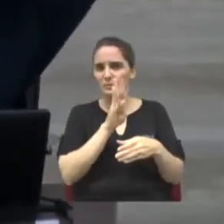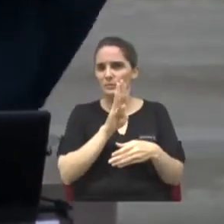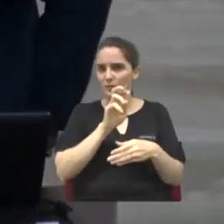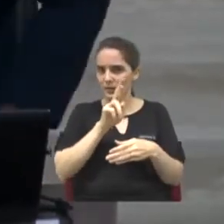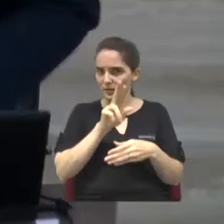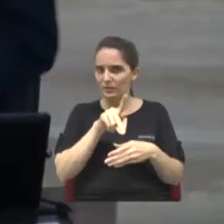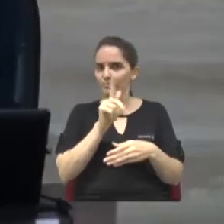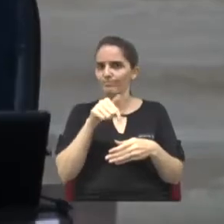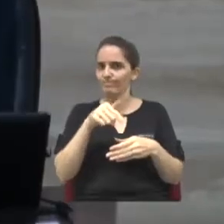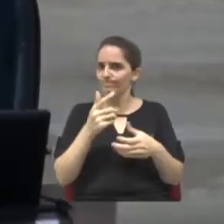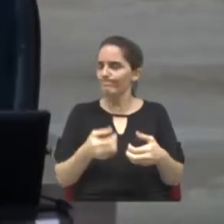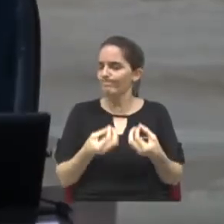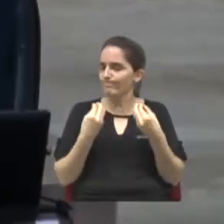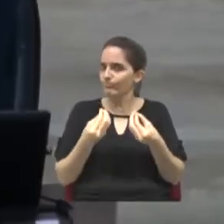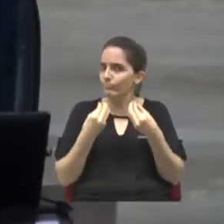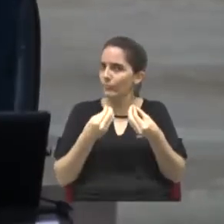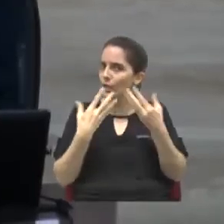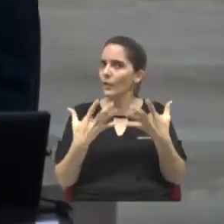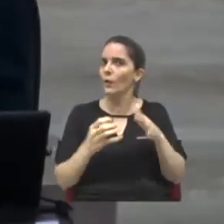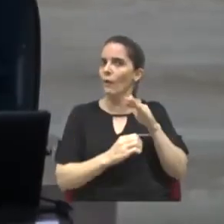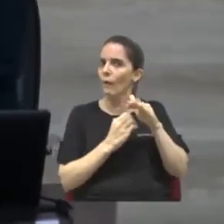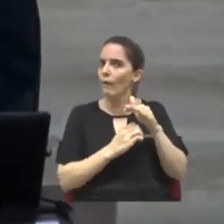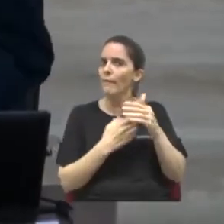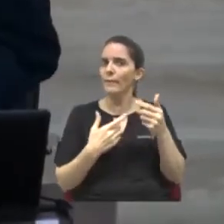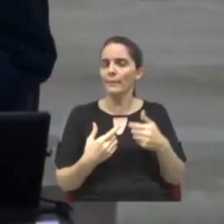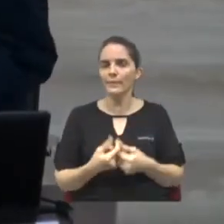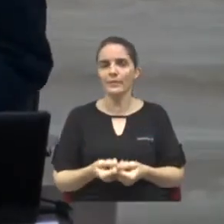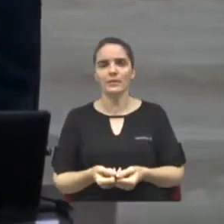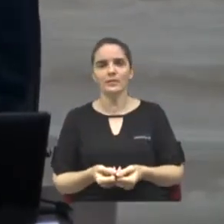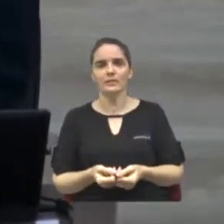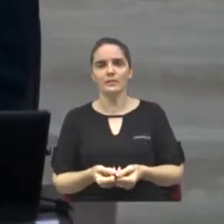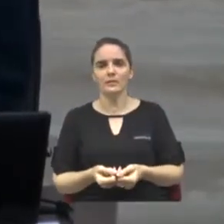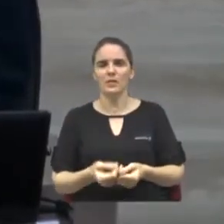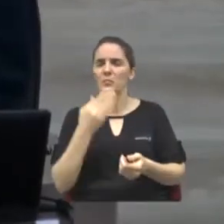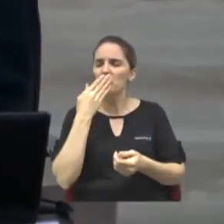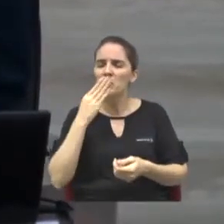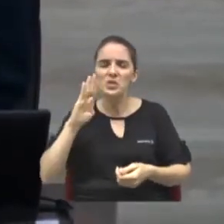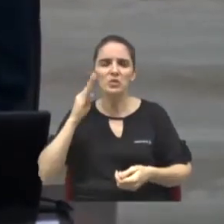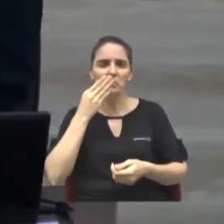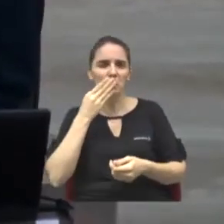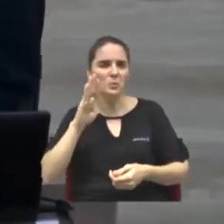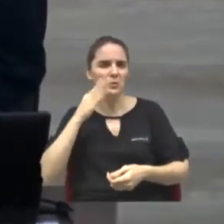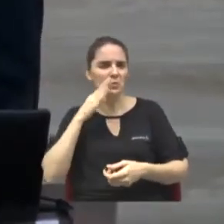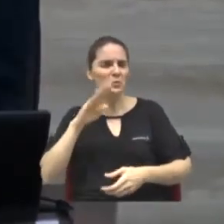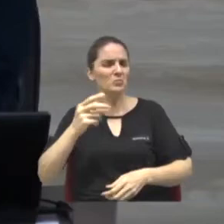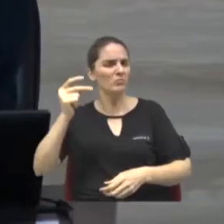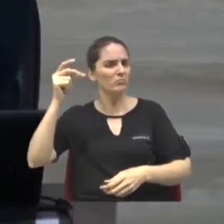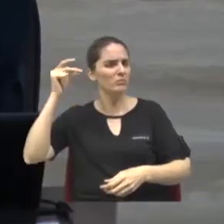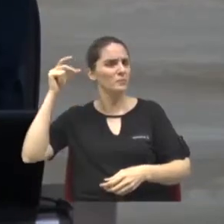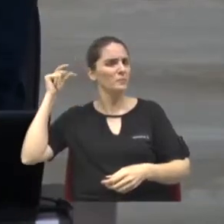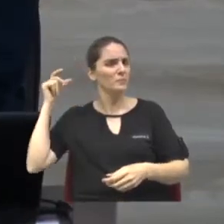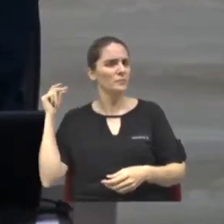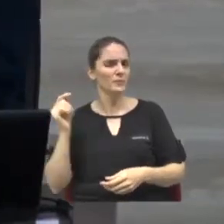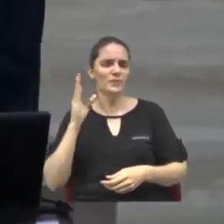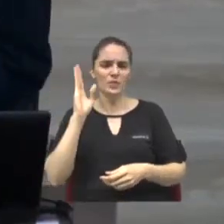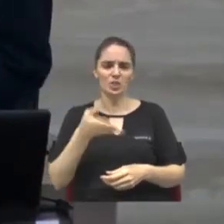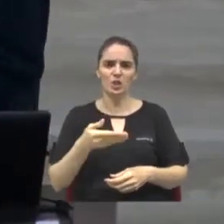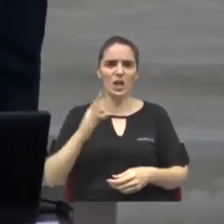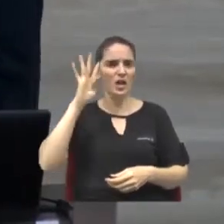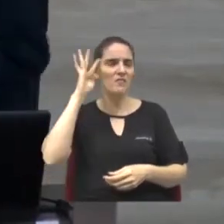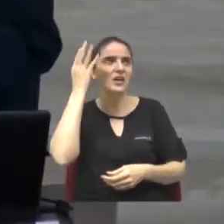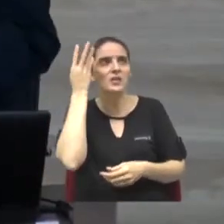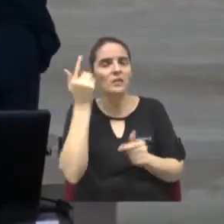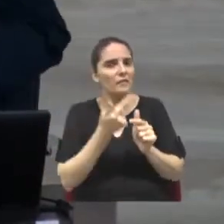passou dos limites, ela tem feito aí inúmeras promessas, há muito tempo, muito ano, mais de ano já tem essa promessa de resolver